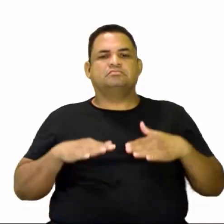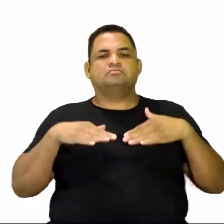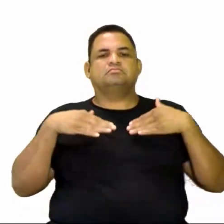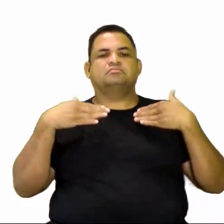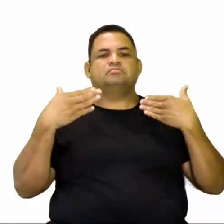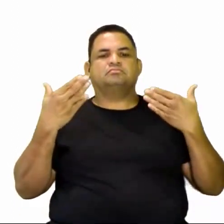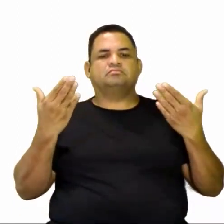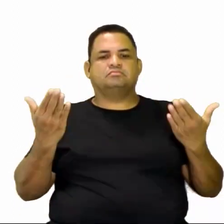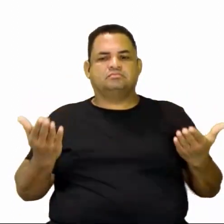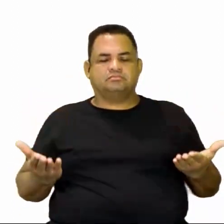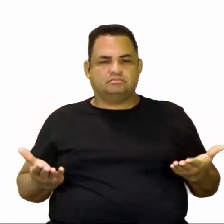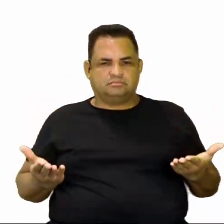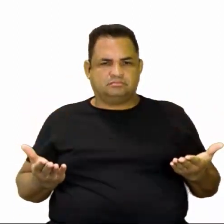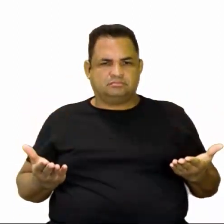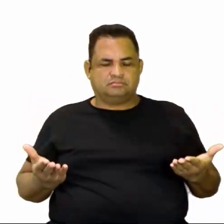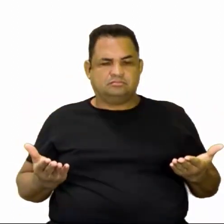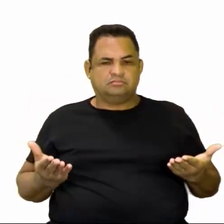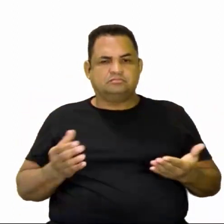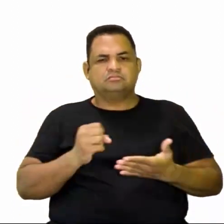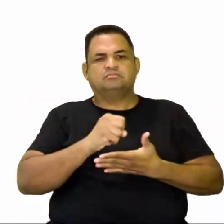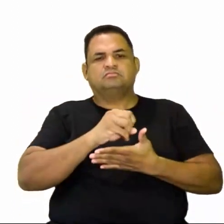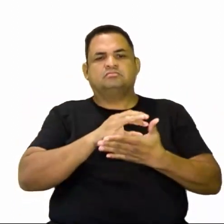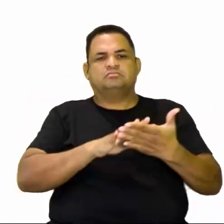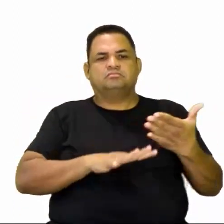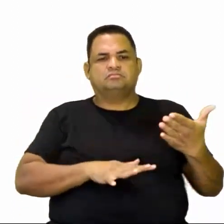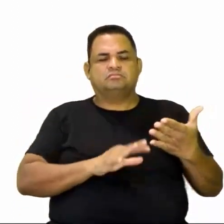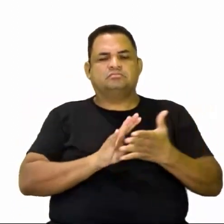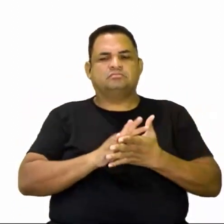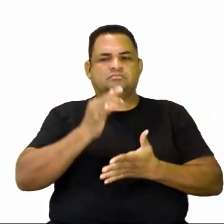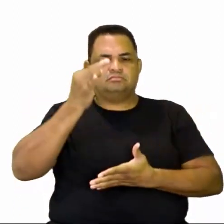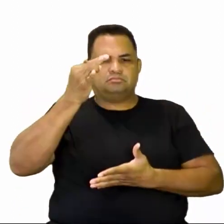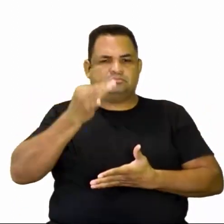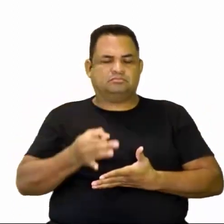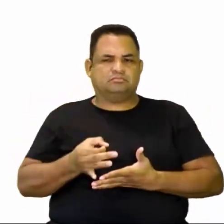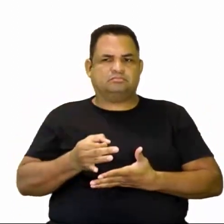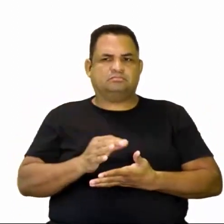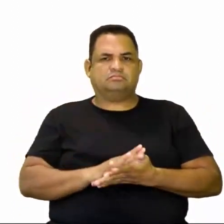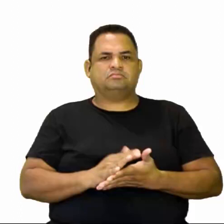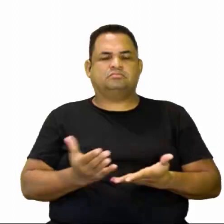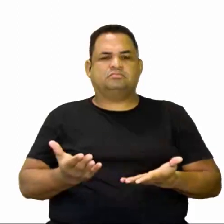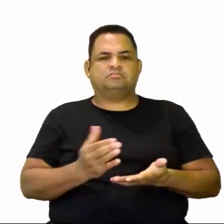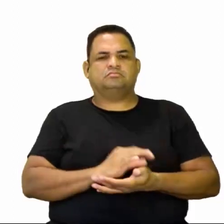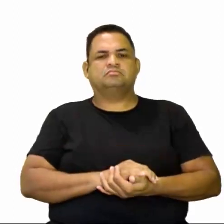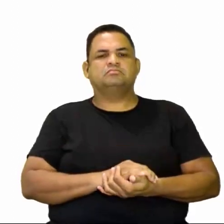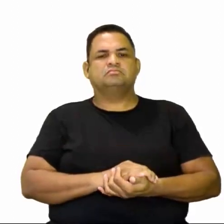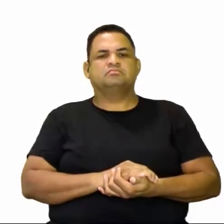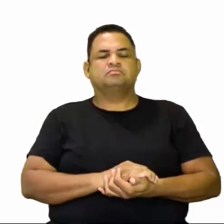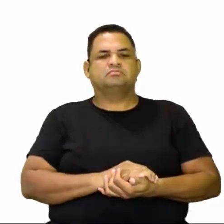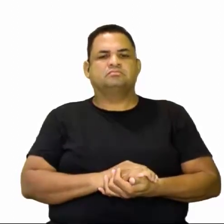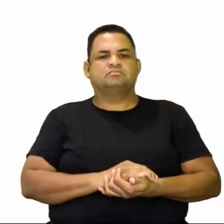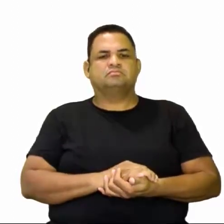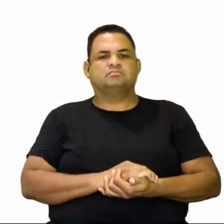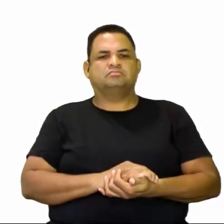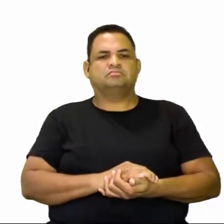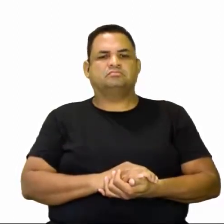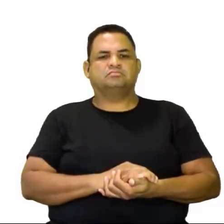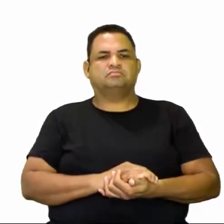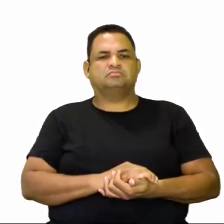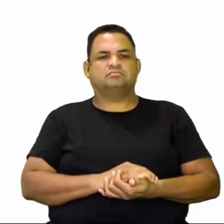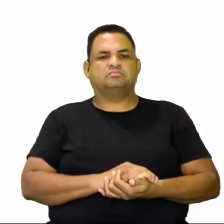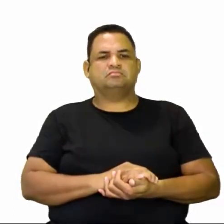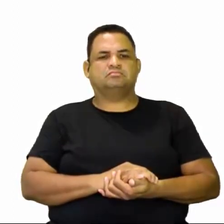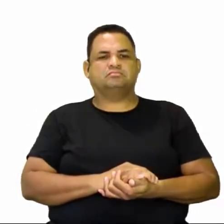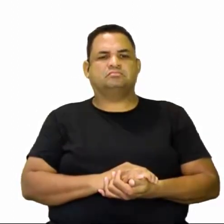é a alternativa correta, meu caro aluno? Vamos lá, então? Olha